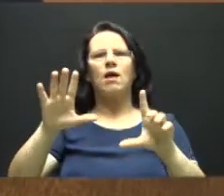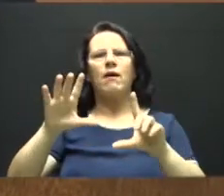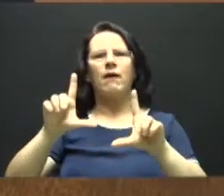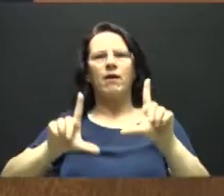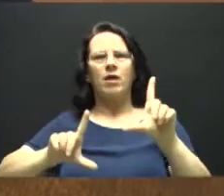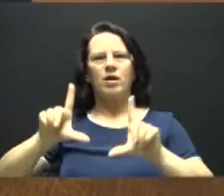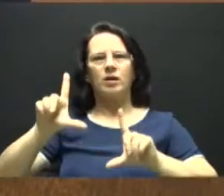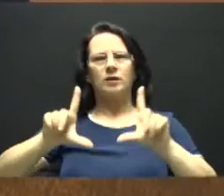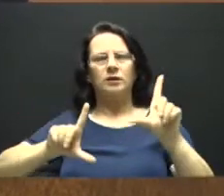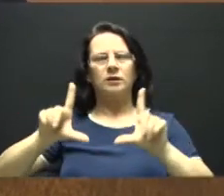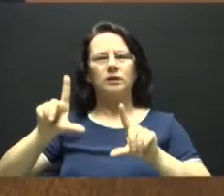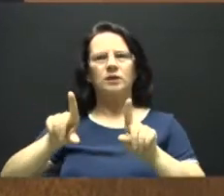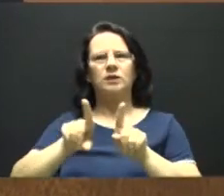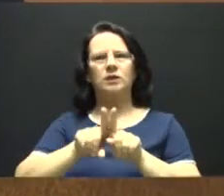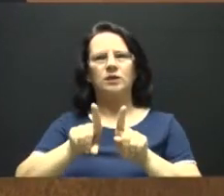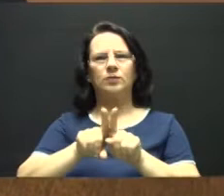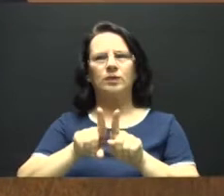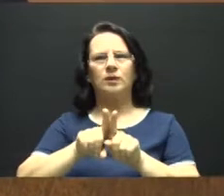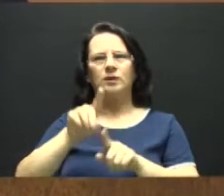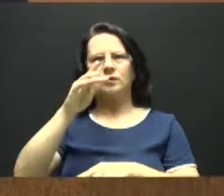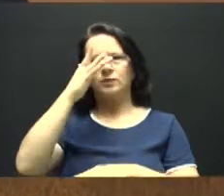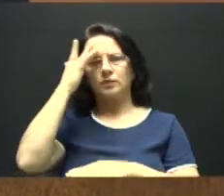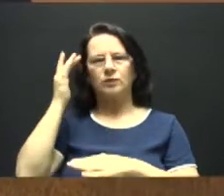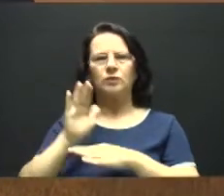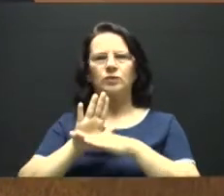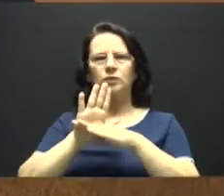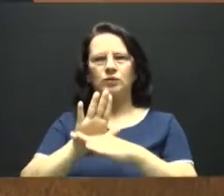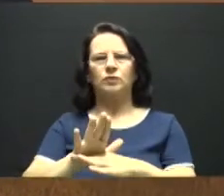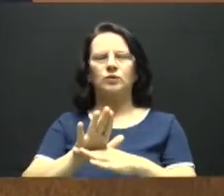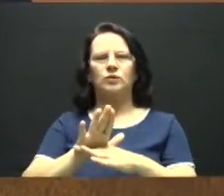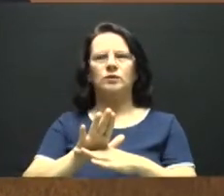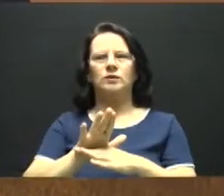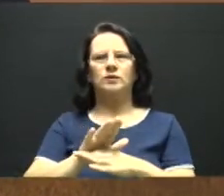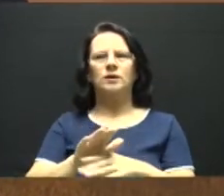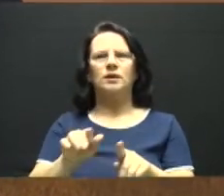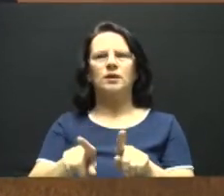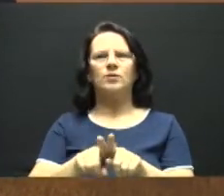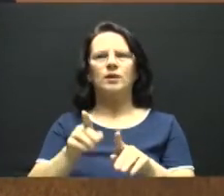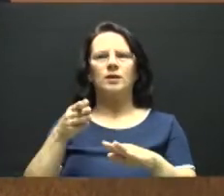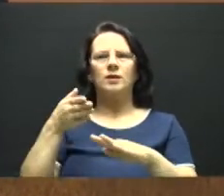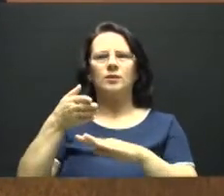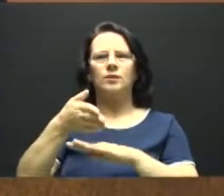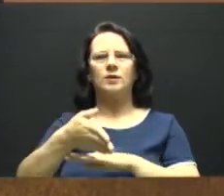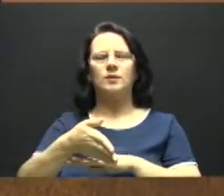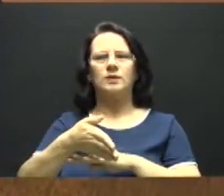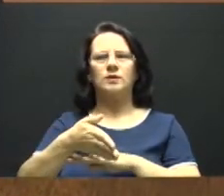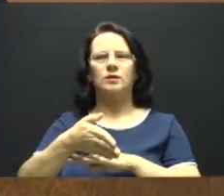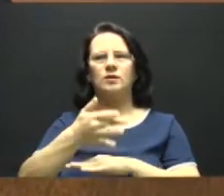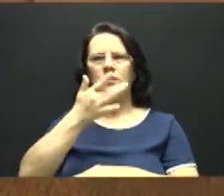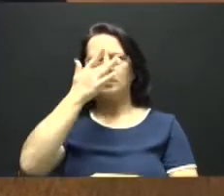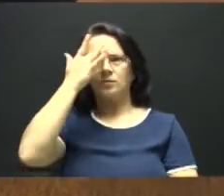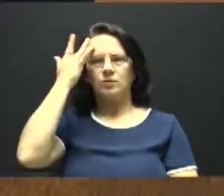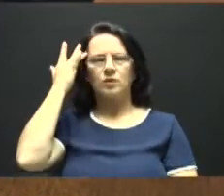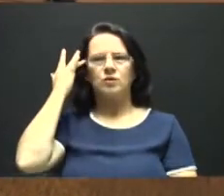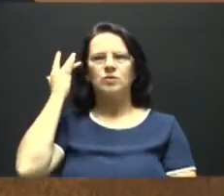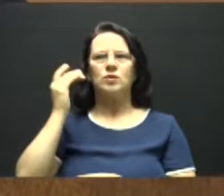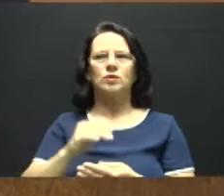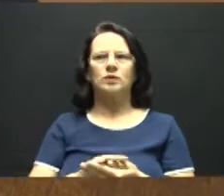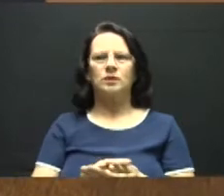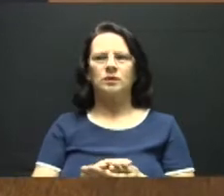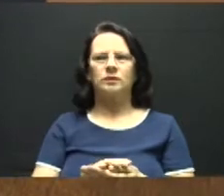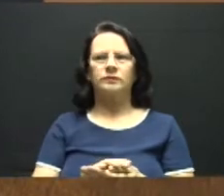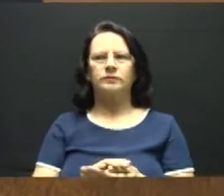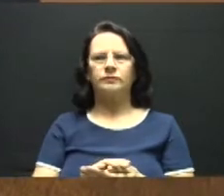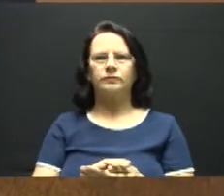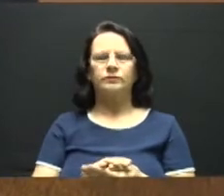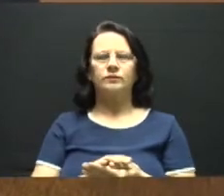também através de seus colaboradores que aqui estiveram agradece ainda a participação que todos aqueles que acompanharam através